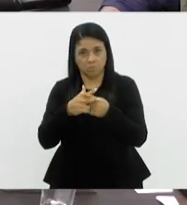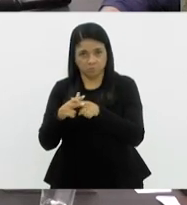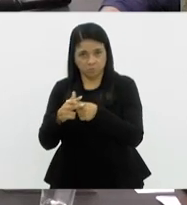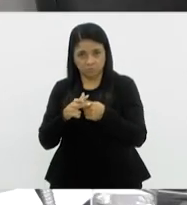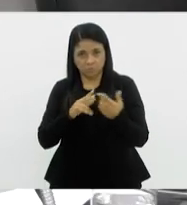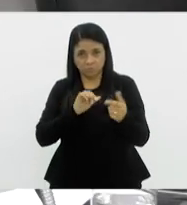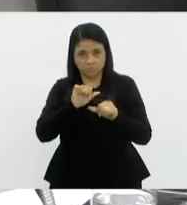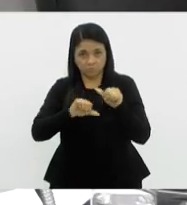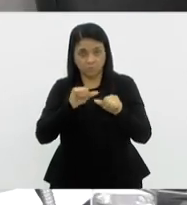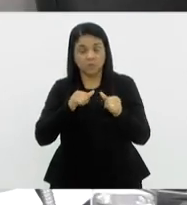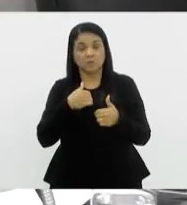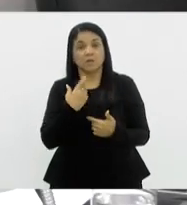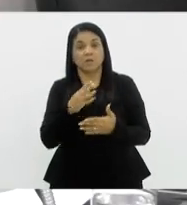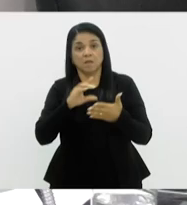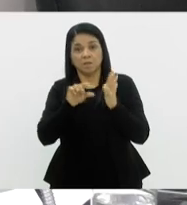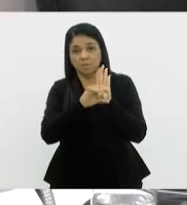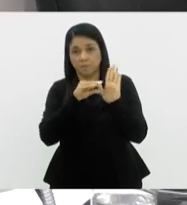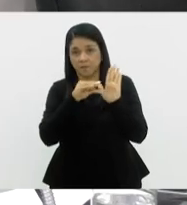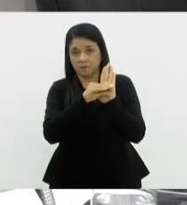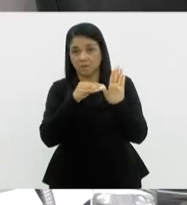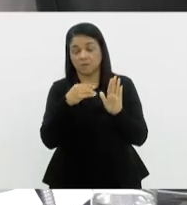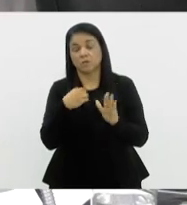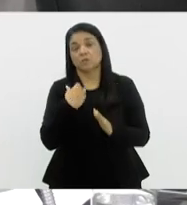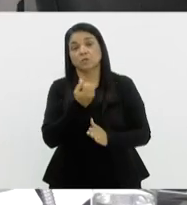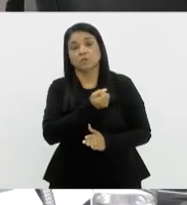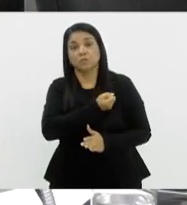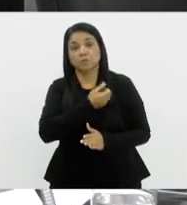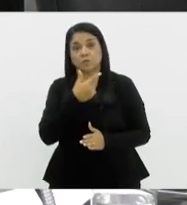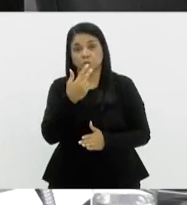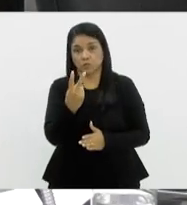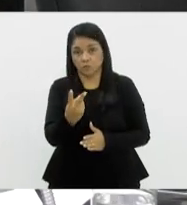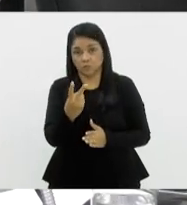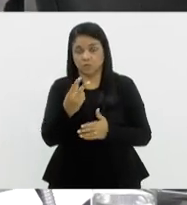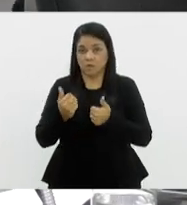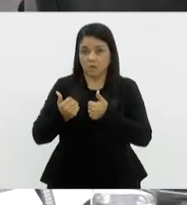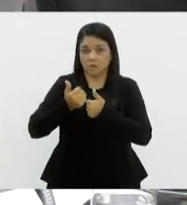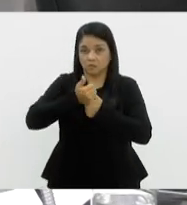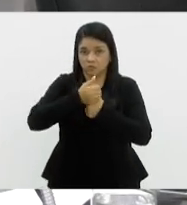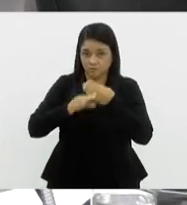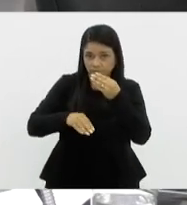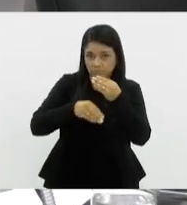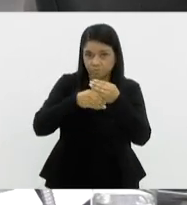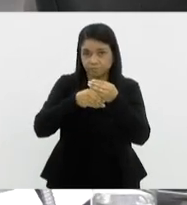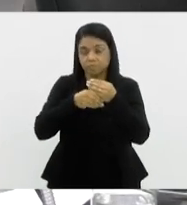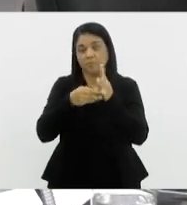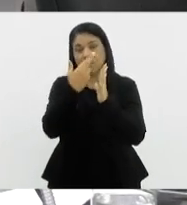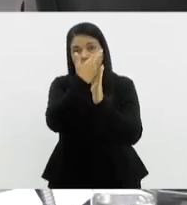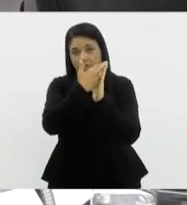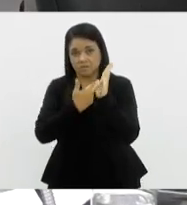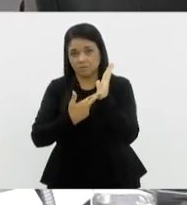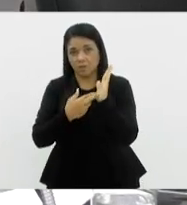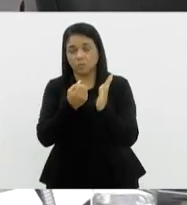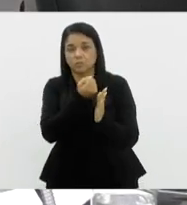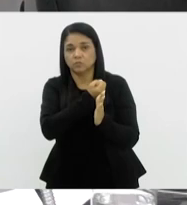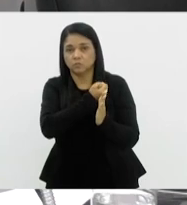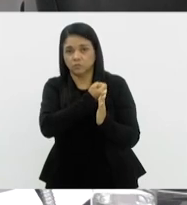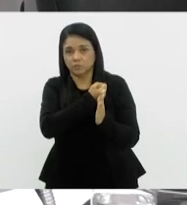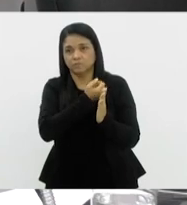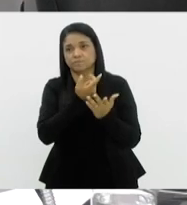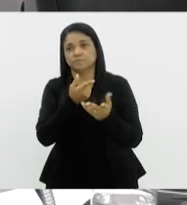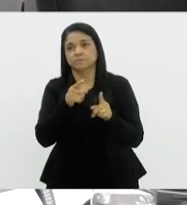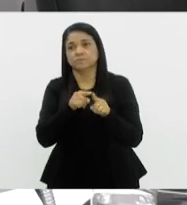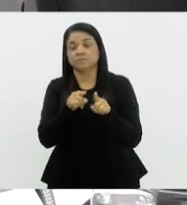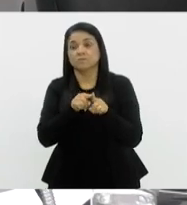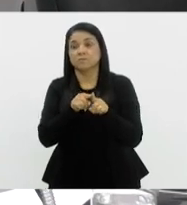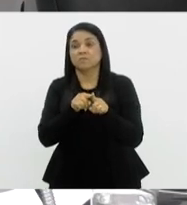2, que é aditiva. Adicione-se onde couber o artigo abaixo ao projeto de lei com redação renumerando os demais. Para o cumprimento